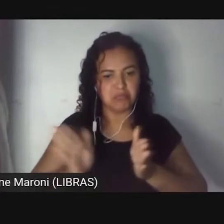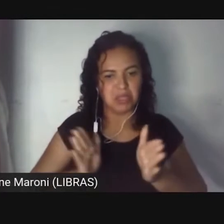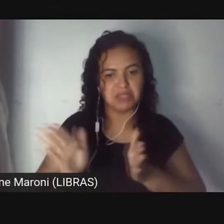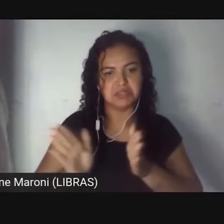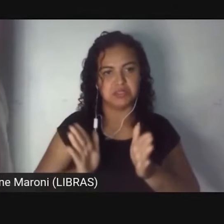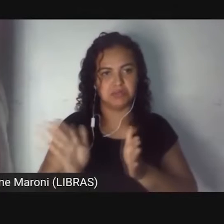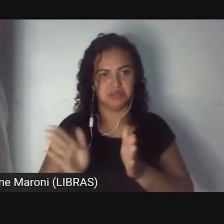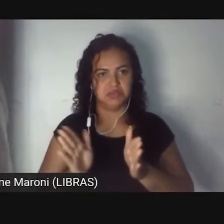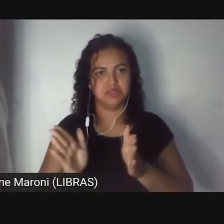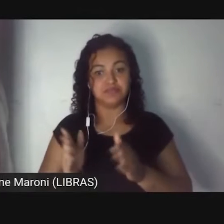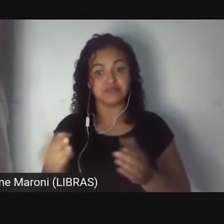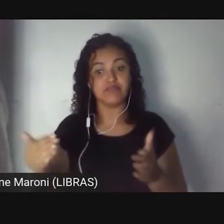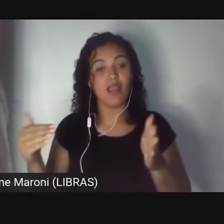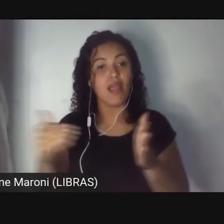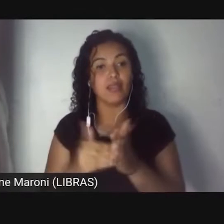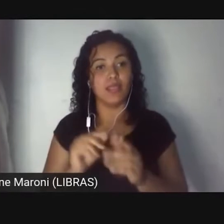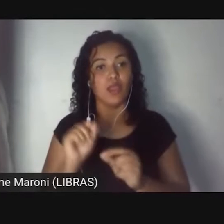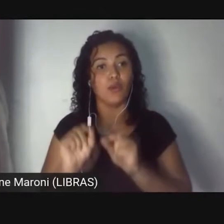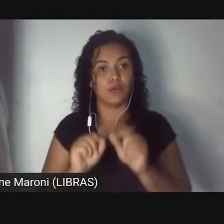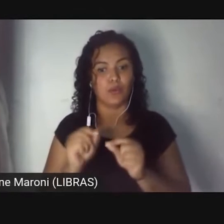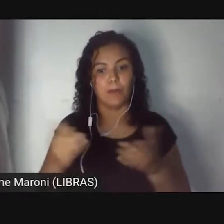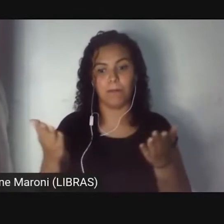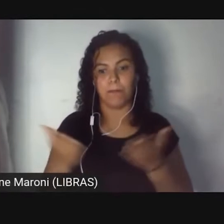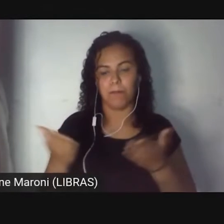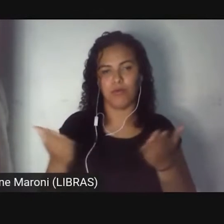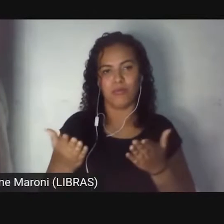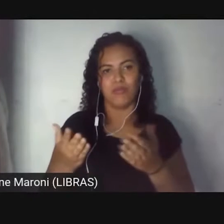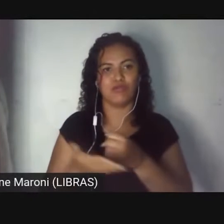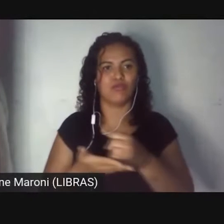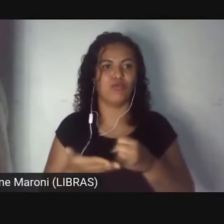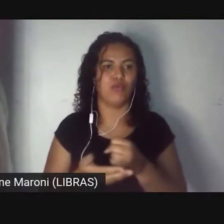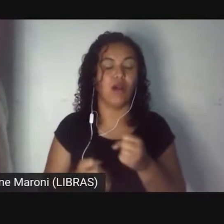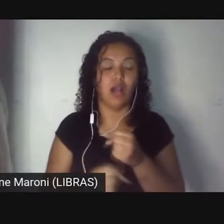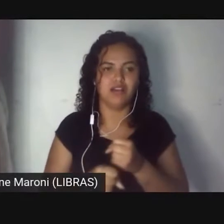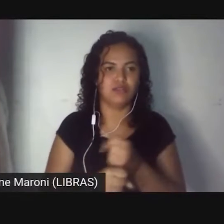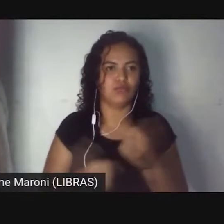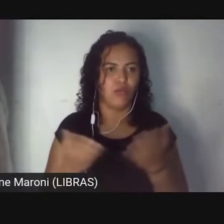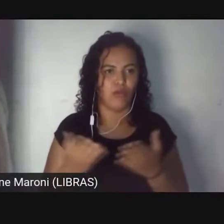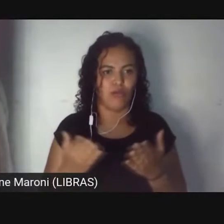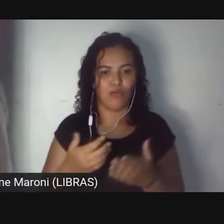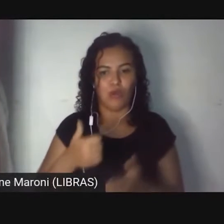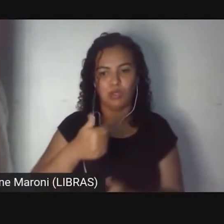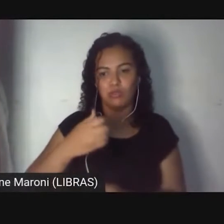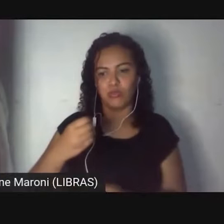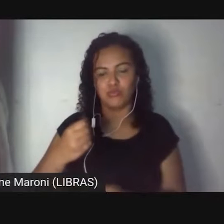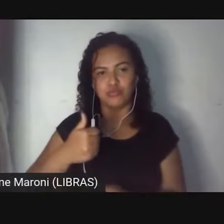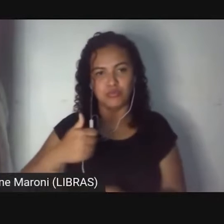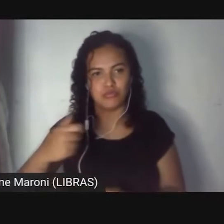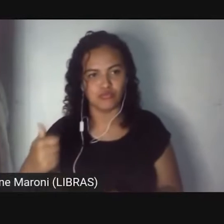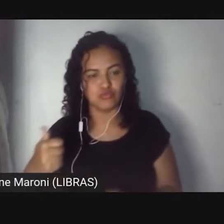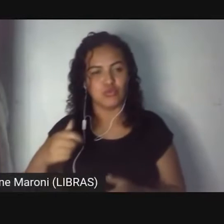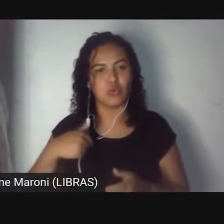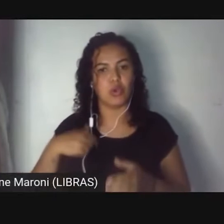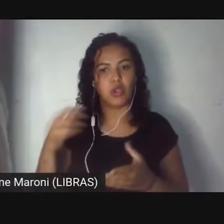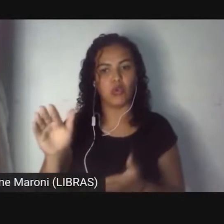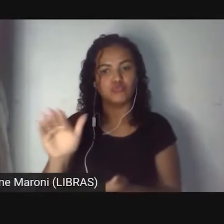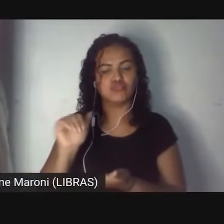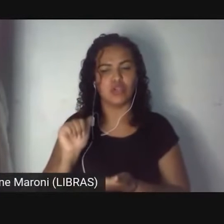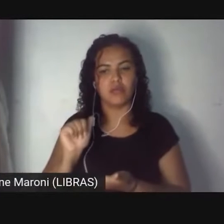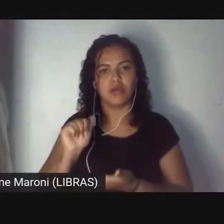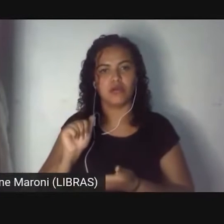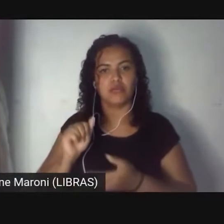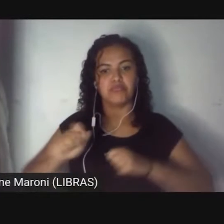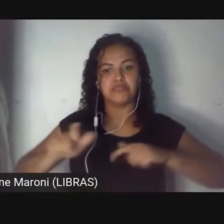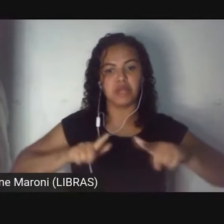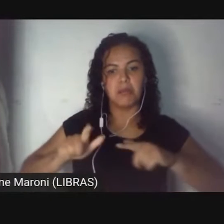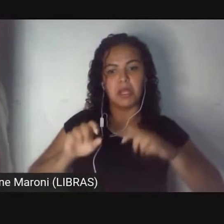acessibilidade, até que chegou esse ano, eu comecei a participar de um trabalho, fui chamado para trabalhar numa empresa, que